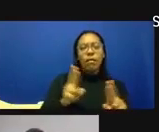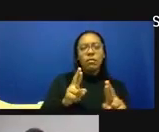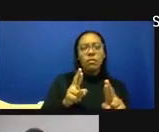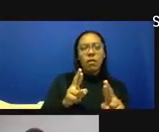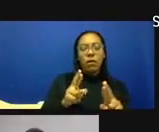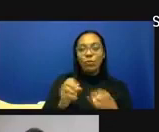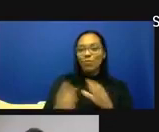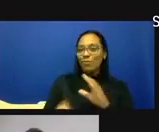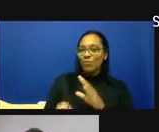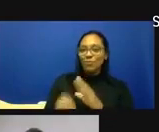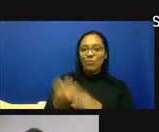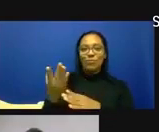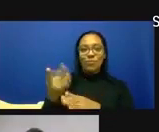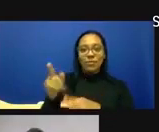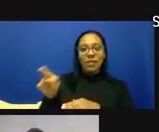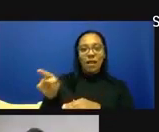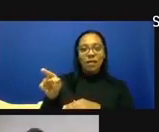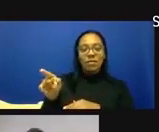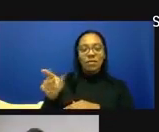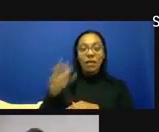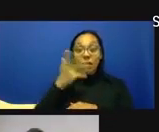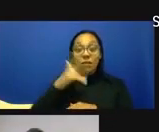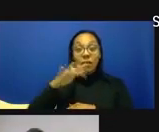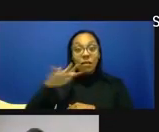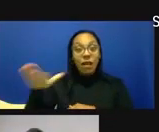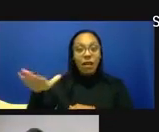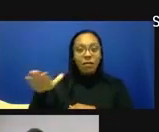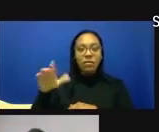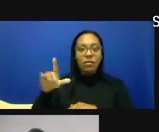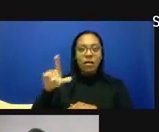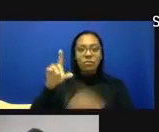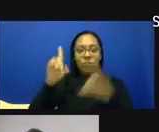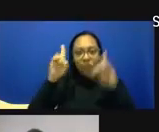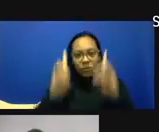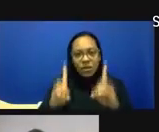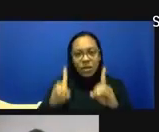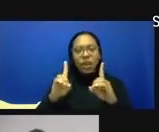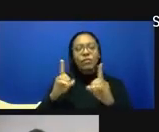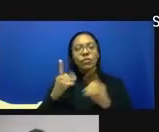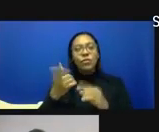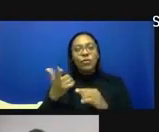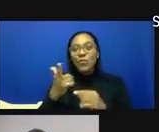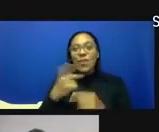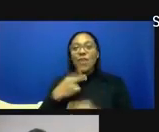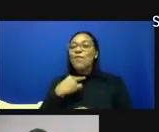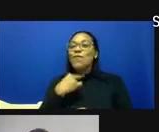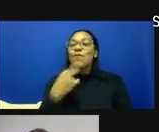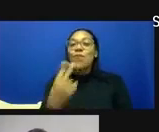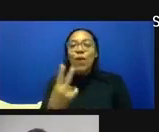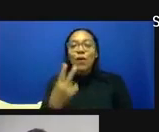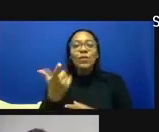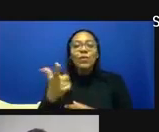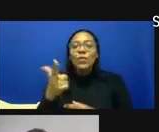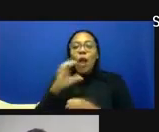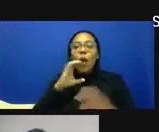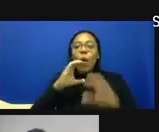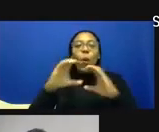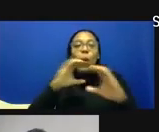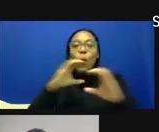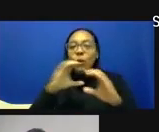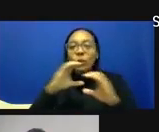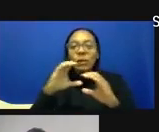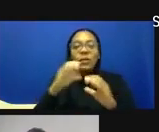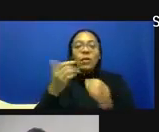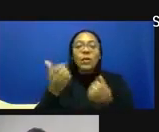nítida ali, né? Que a criança não tem voz, muitas vezes não tem como se comunicar, não tem como pedir socorro, não